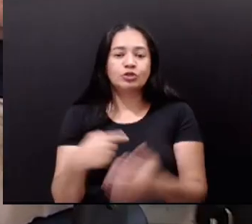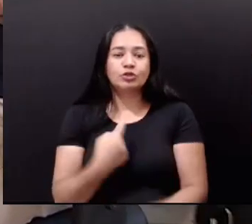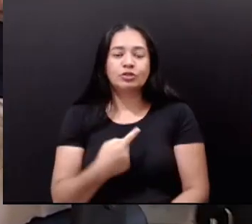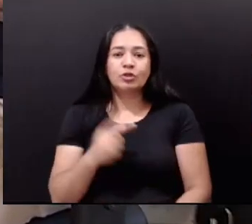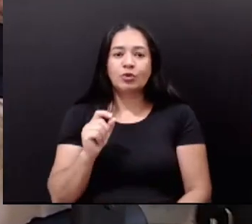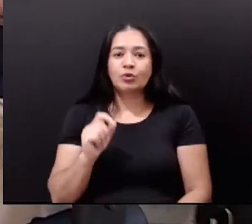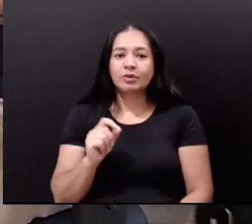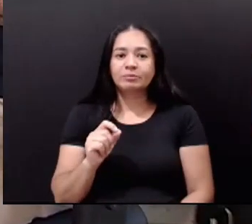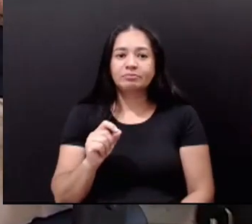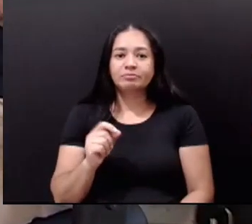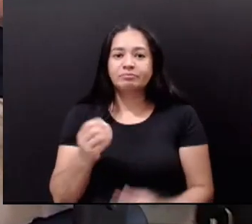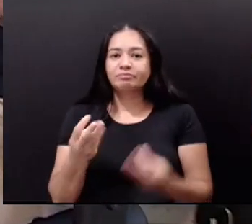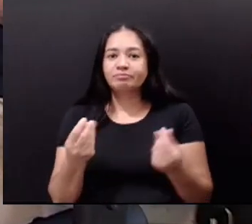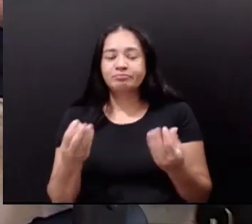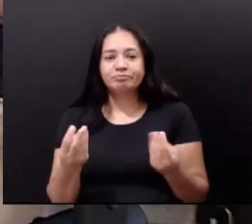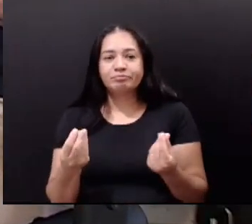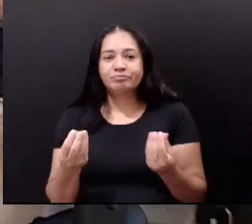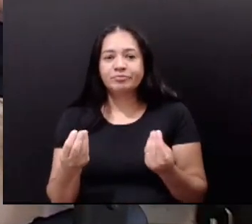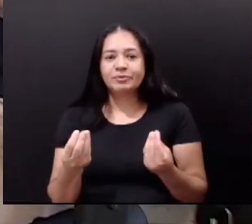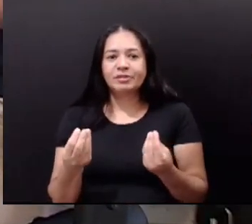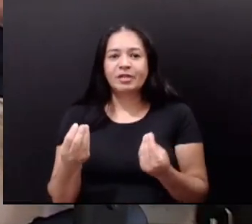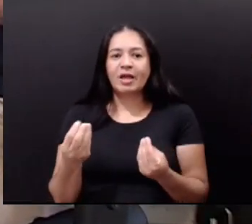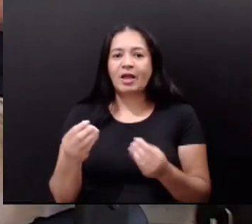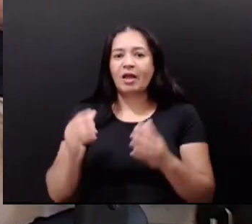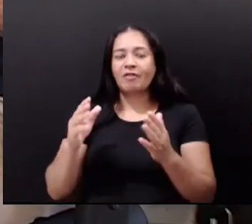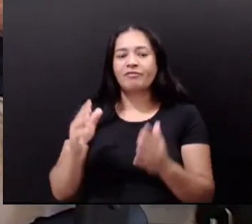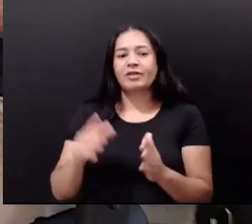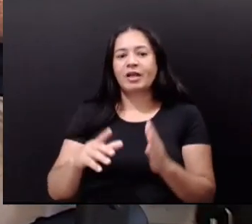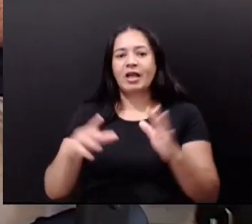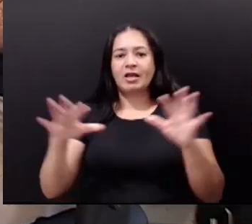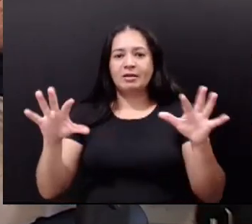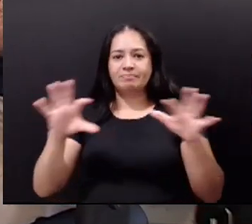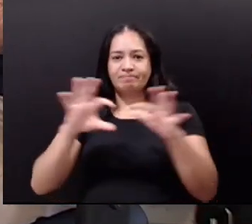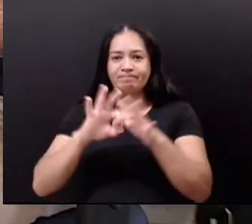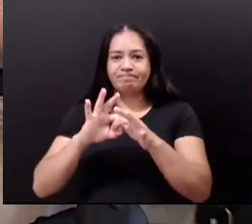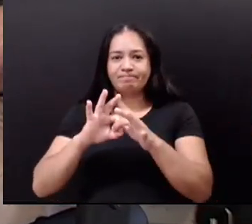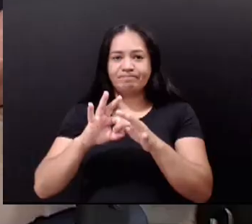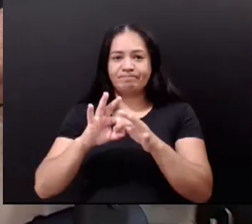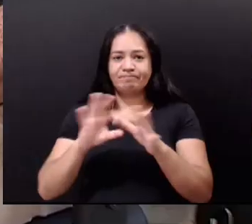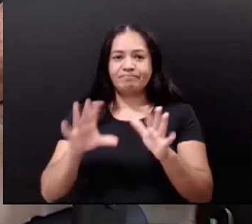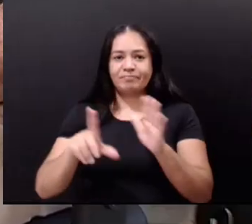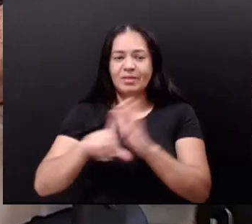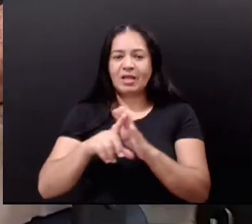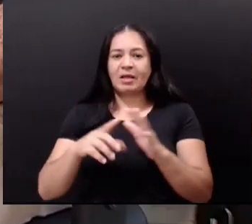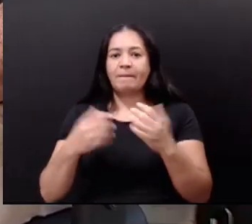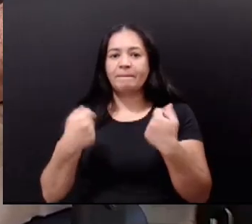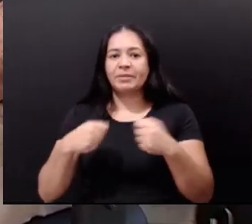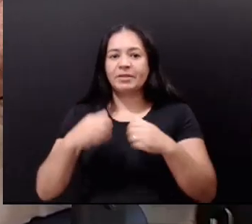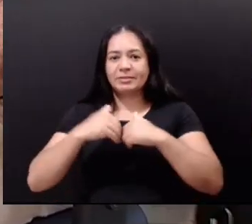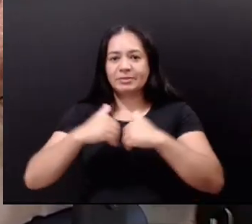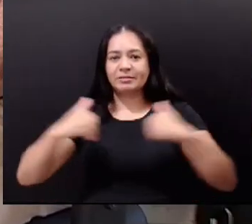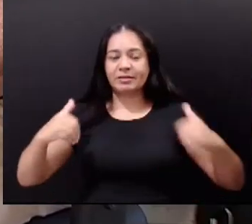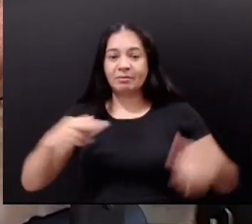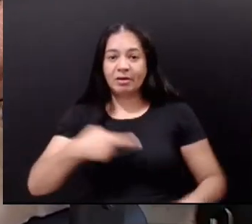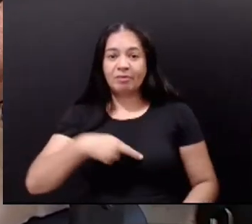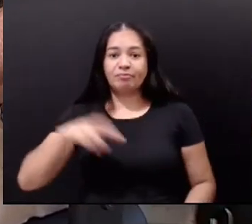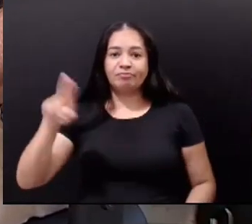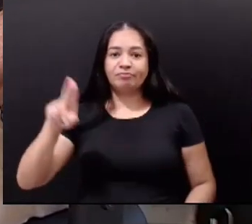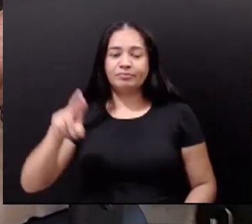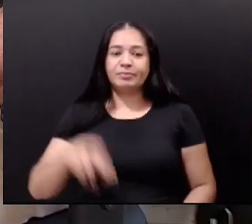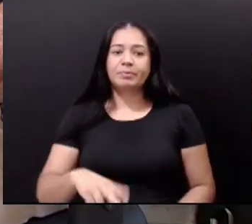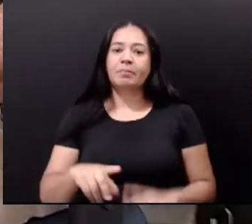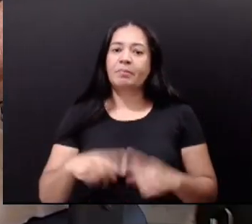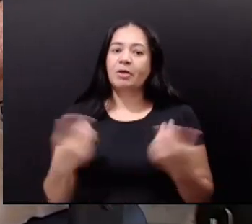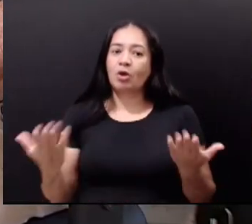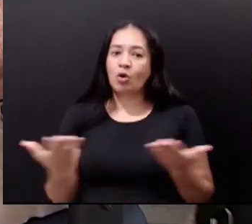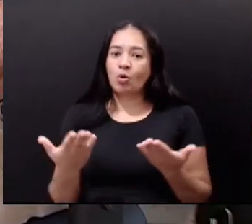de nome, para ficar laico, né, não ter essa relação de religiosidade com os usuários, né? Mas hoje são 7